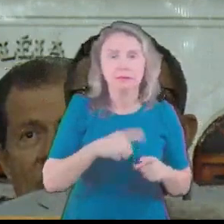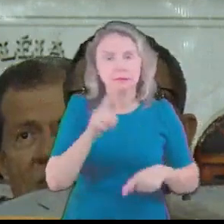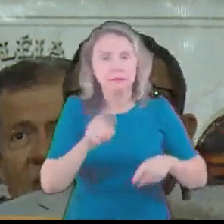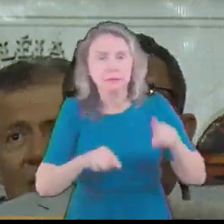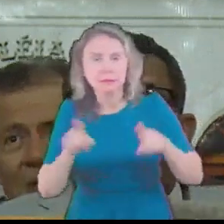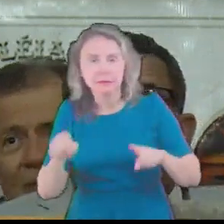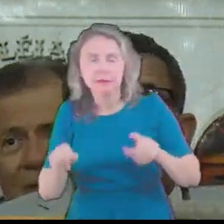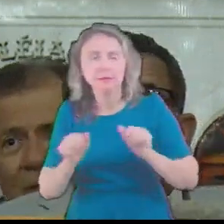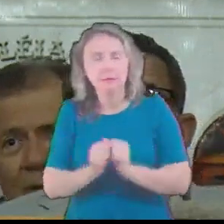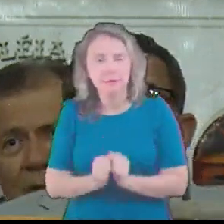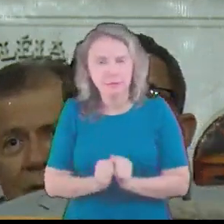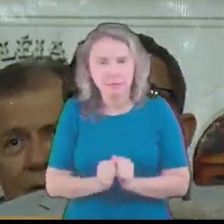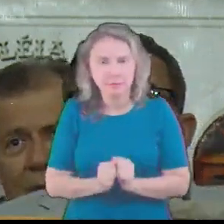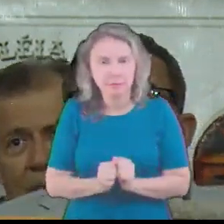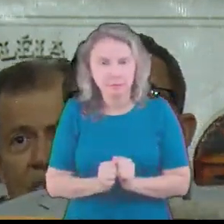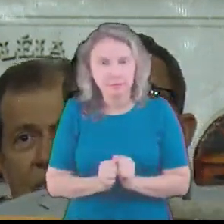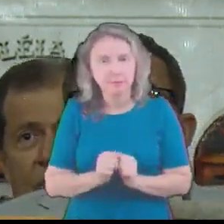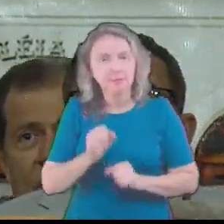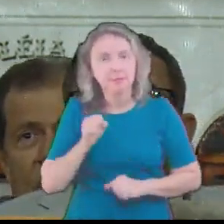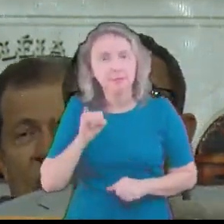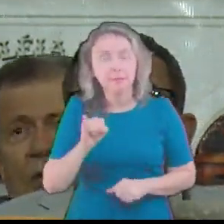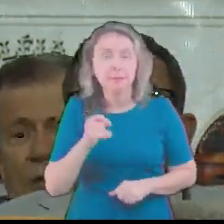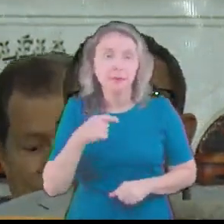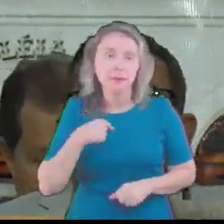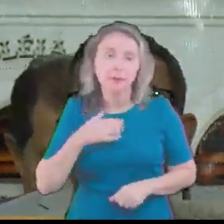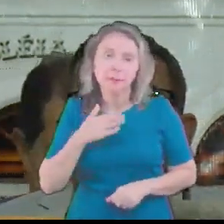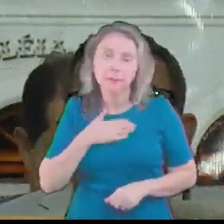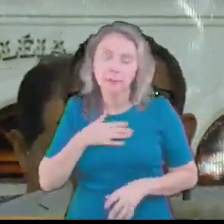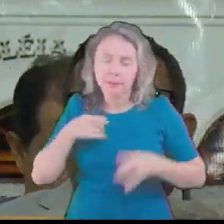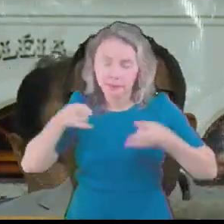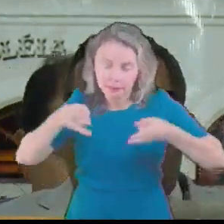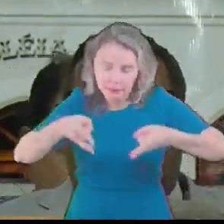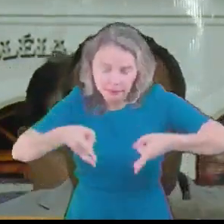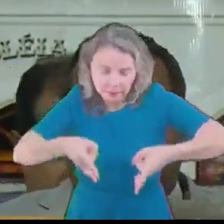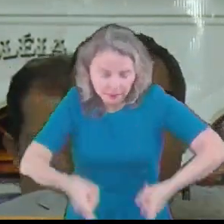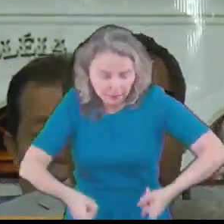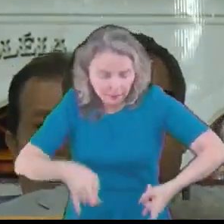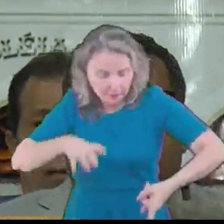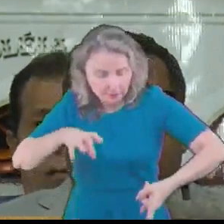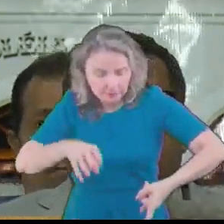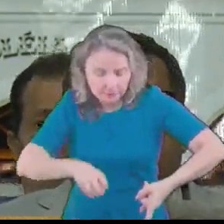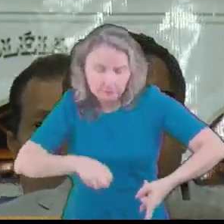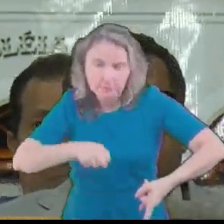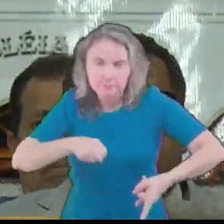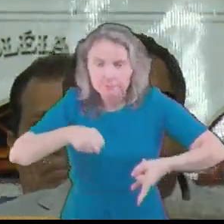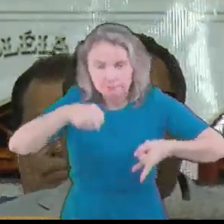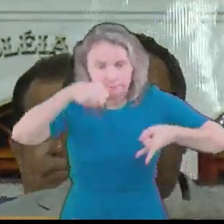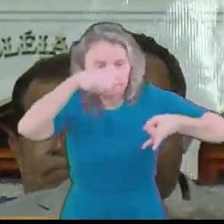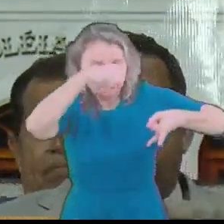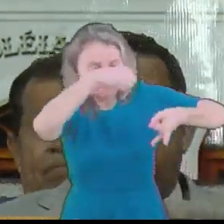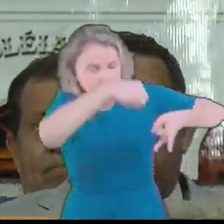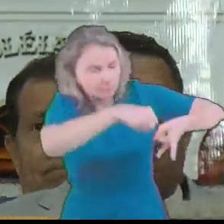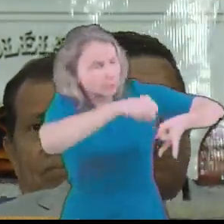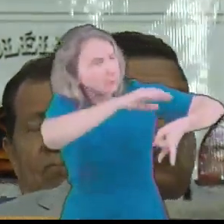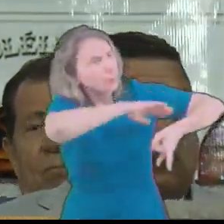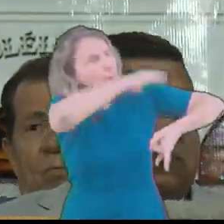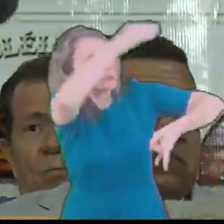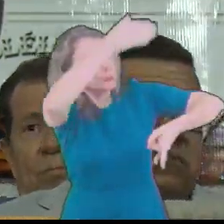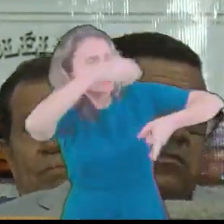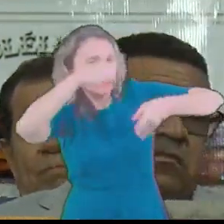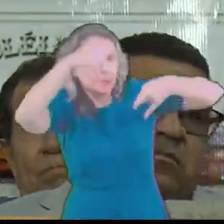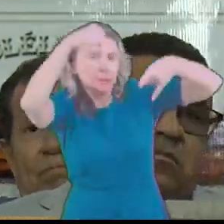se eu pegar a minha cama, o meu leito, e colocar nas altas